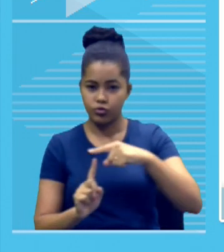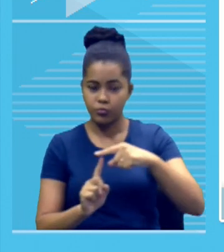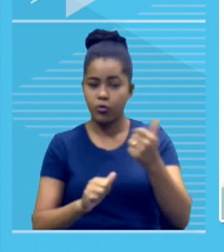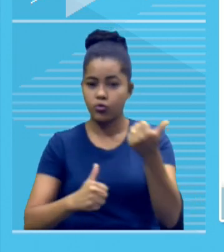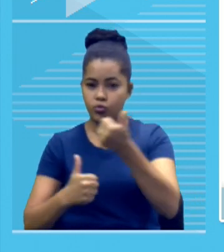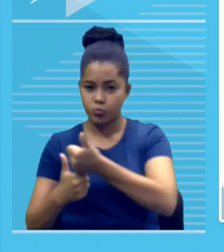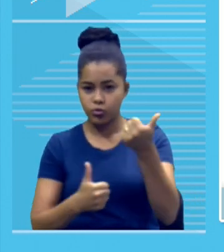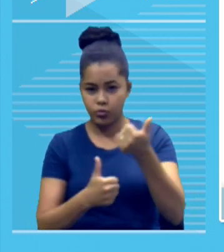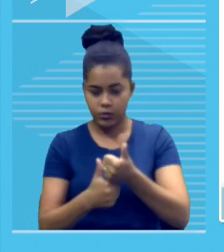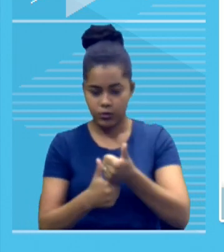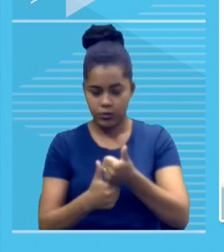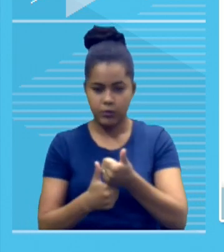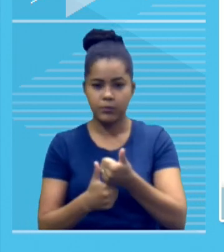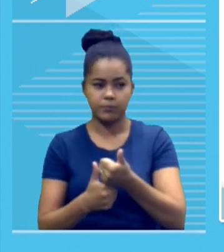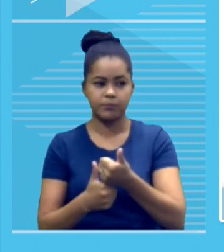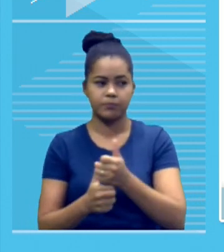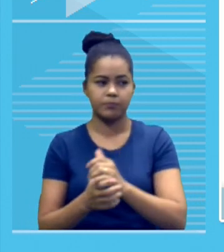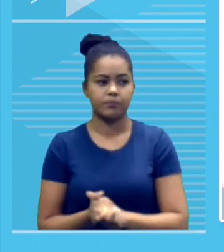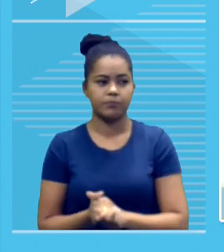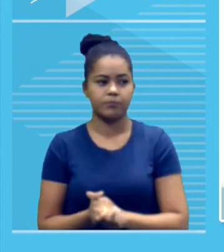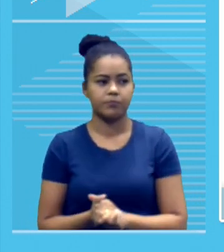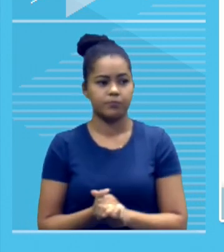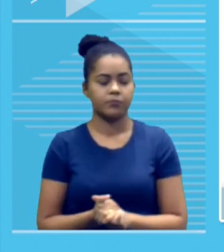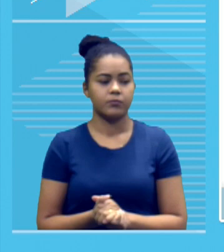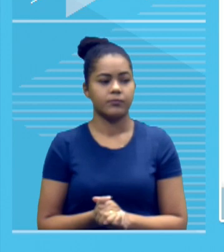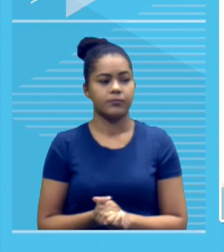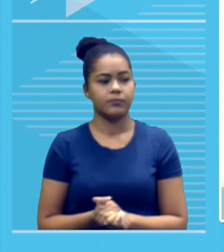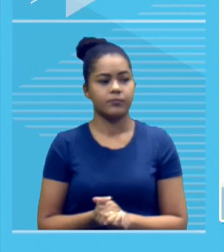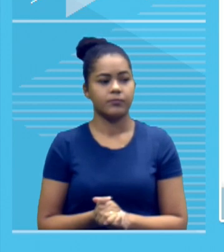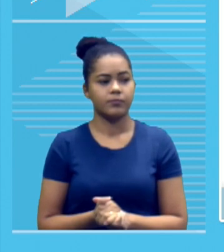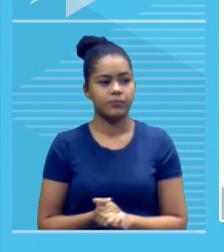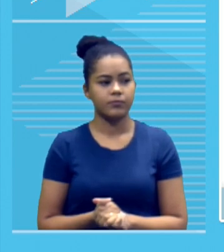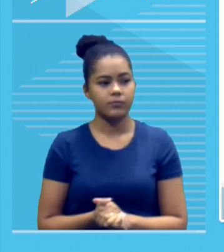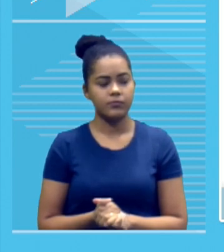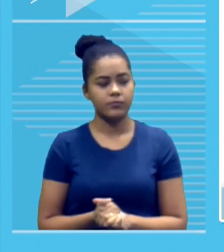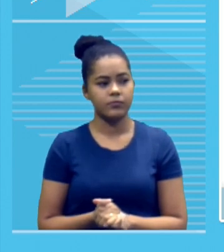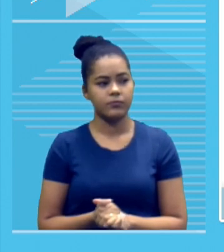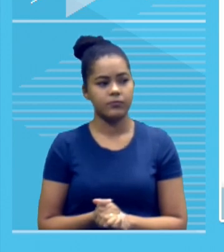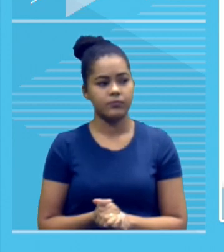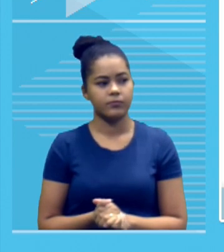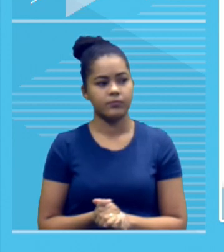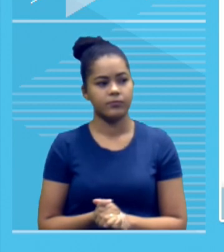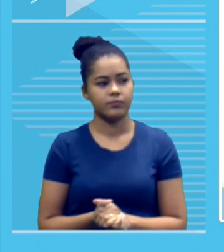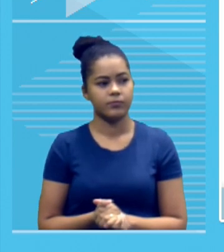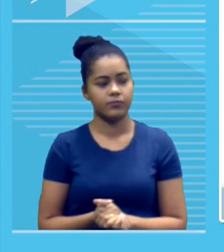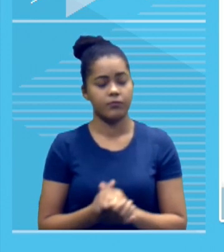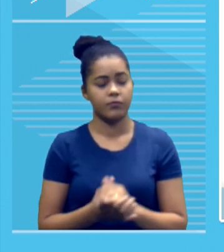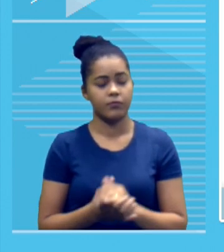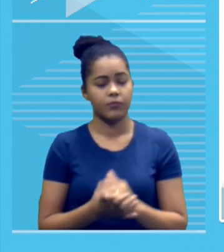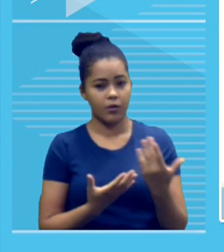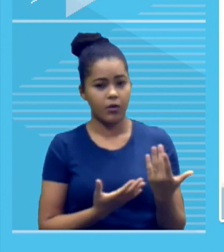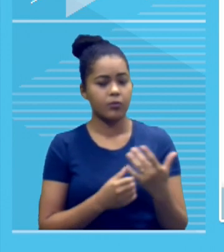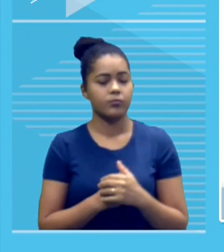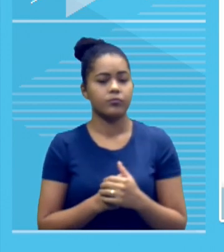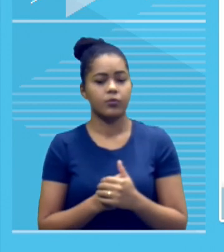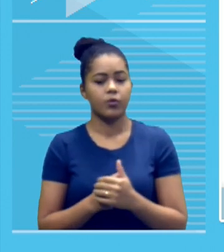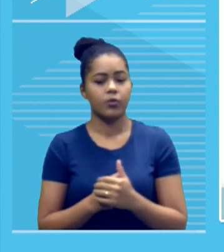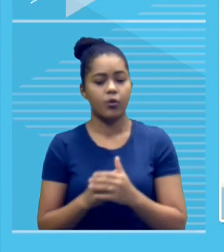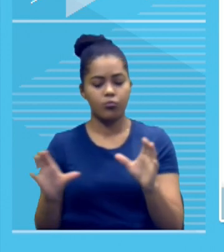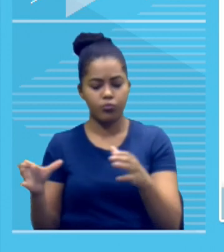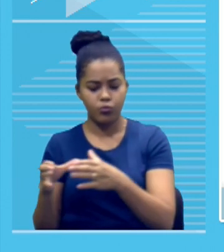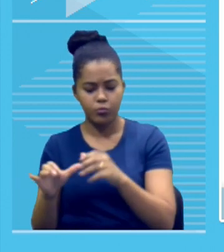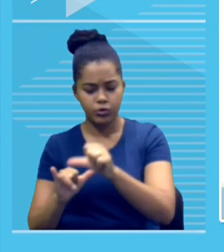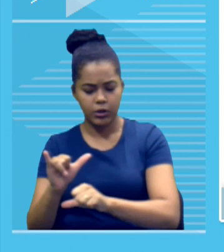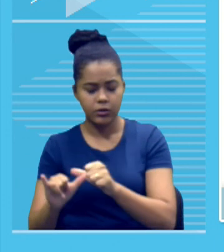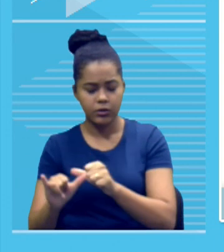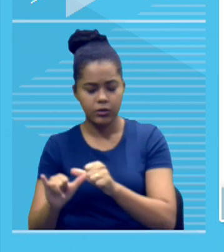verdade, os compostos orgânicos, reações de adição, EJA 7, tá? Nós temos três grandes grupos de reações,